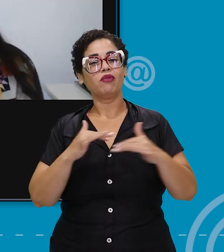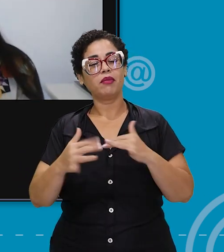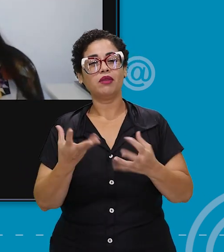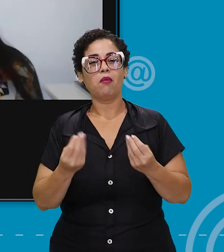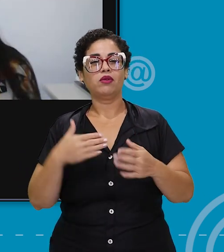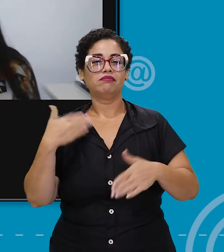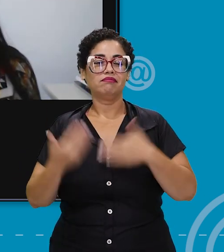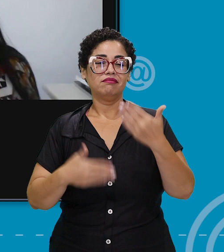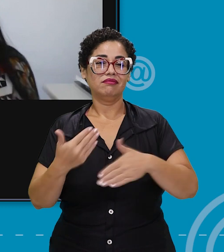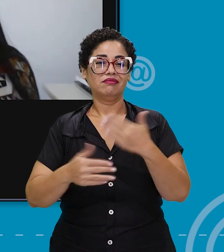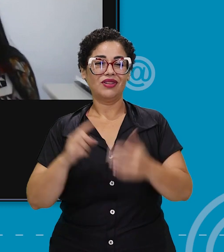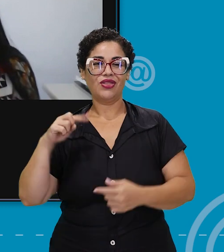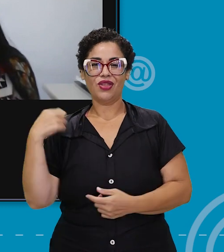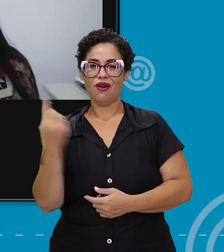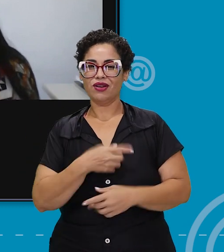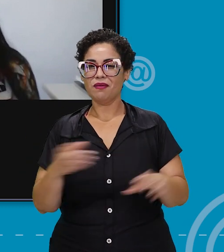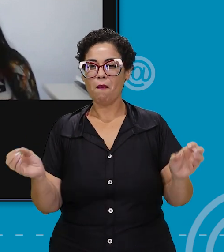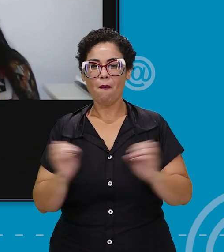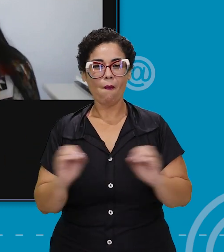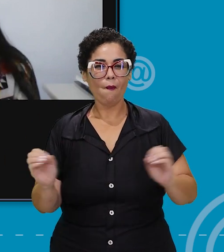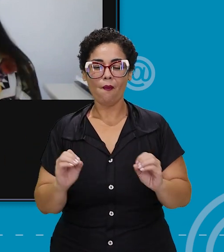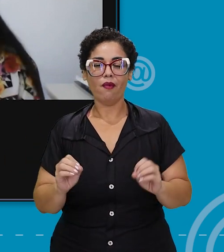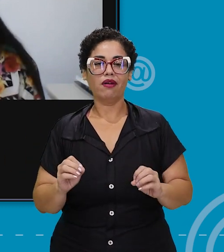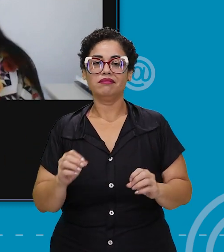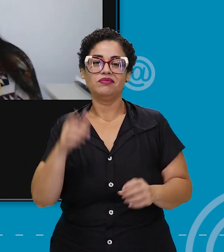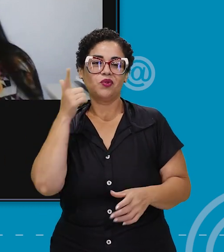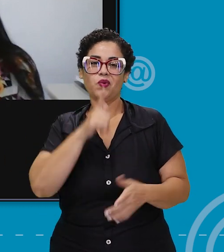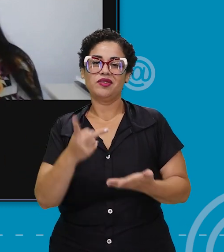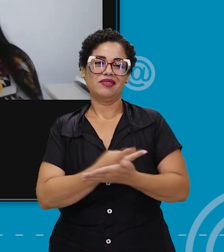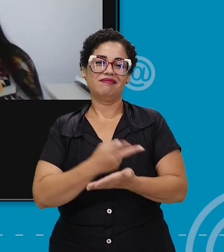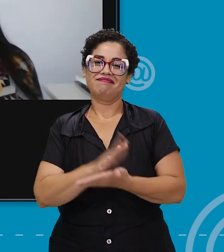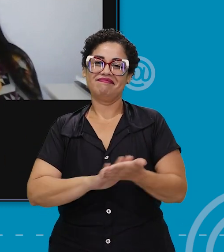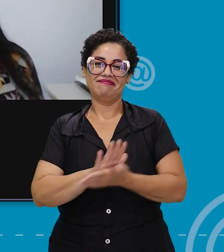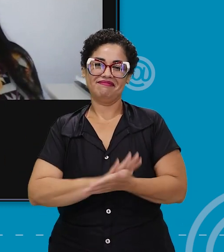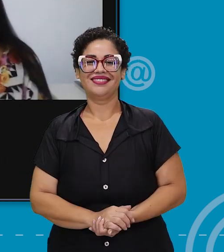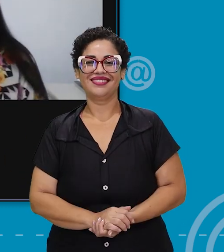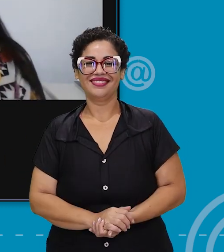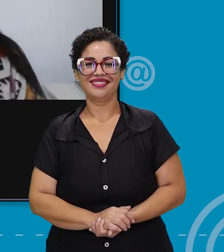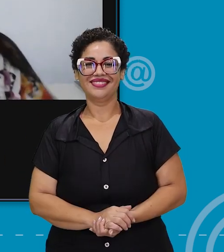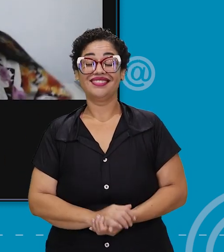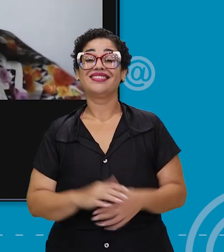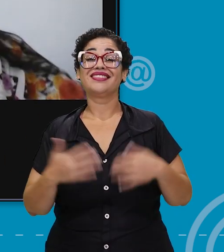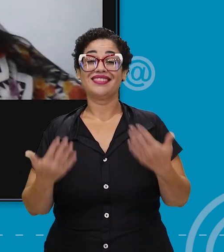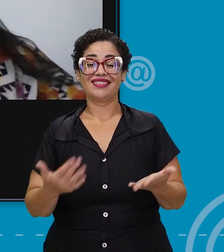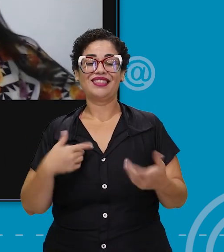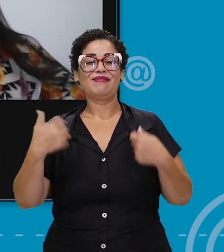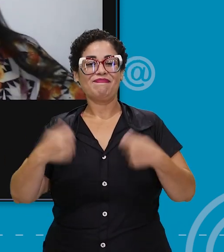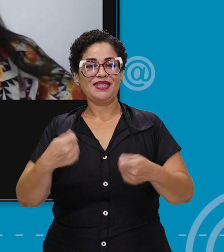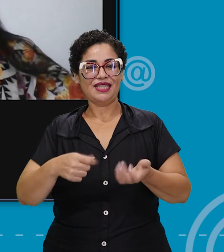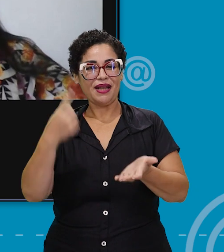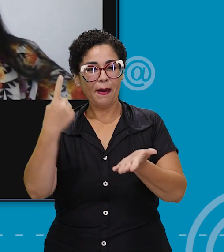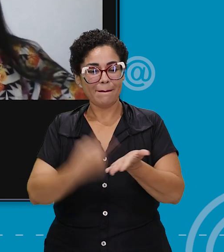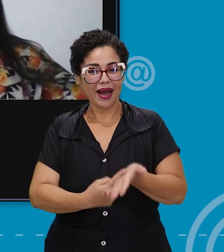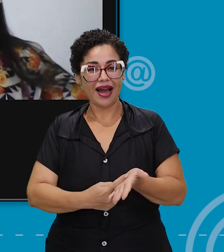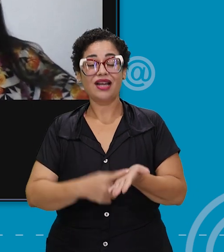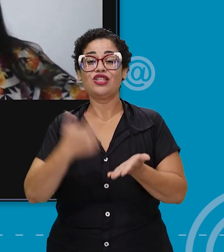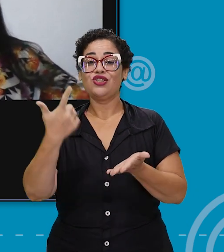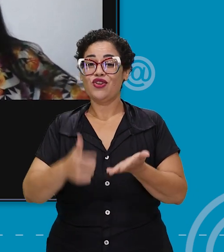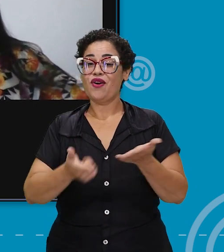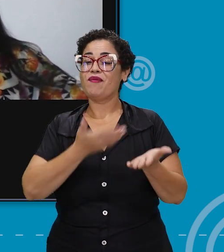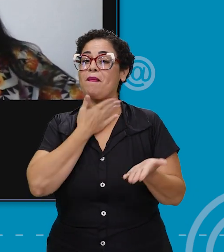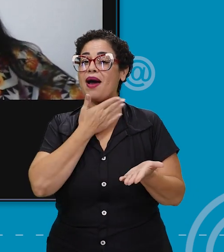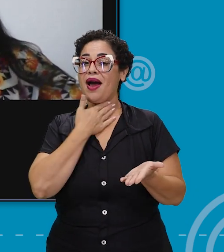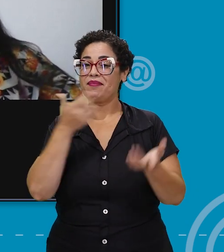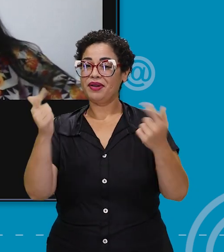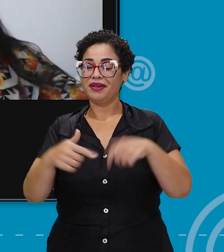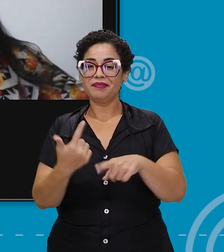movimenta muita coisa, porque sem nós, de verdade, as coisas não aconteceriam. Te falar uma coisa, a gente vai ter que marcar um outro papo